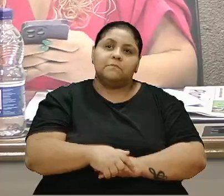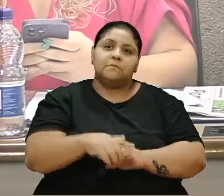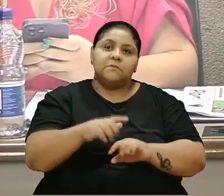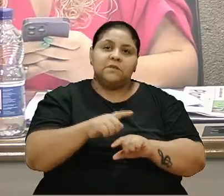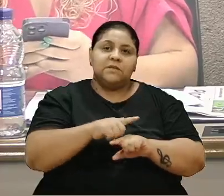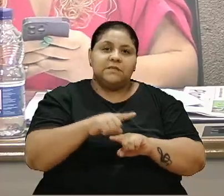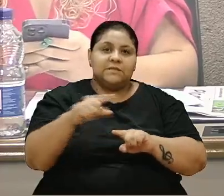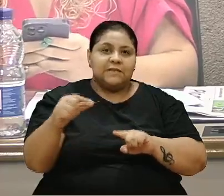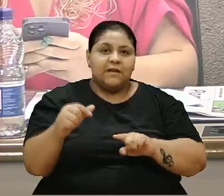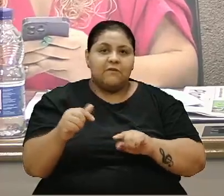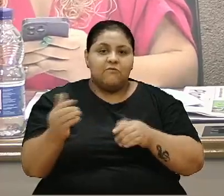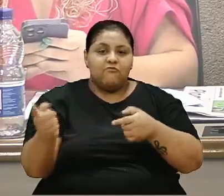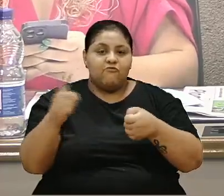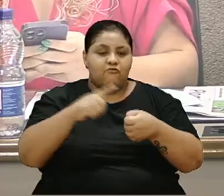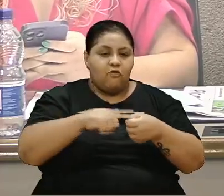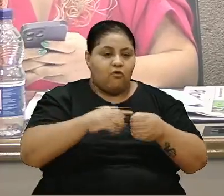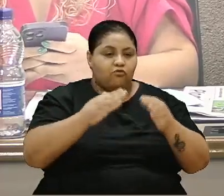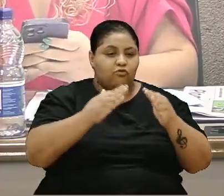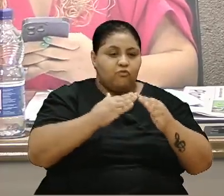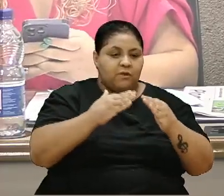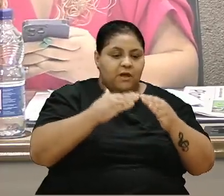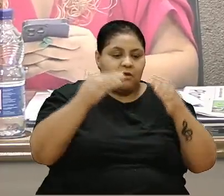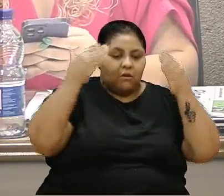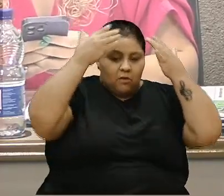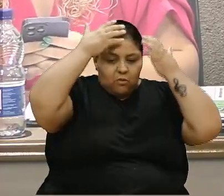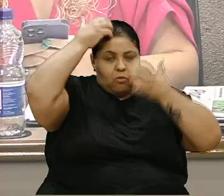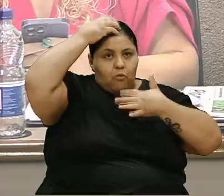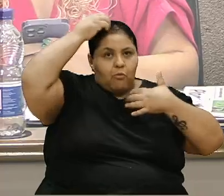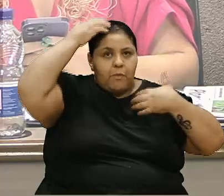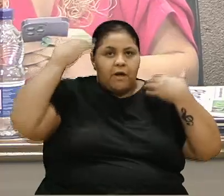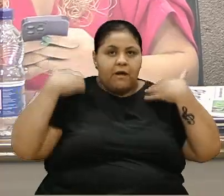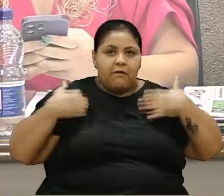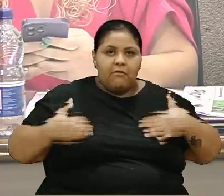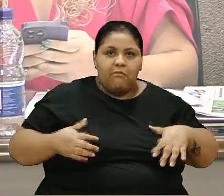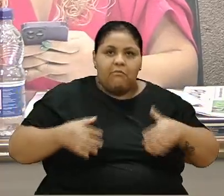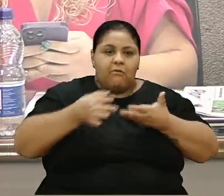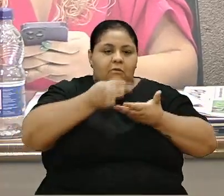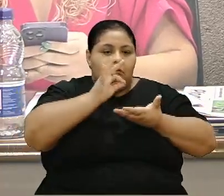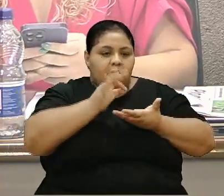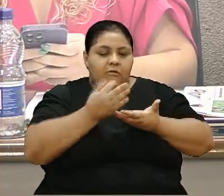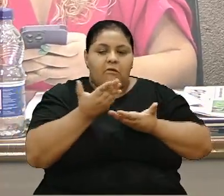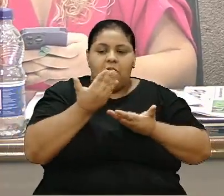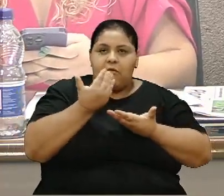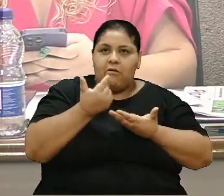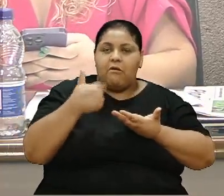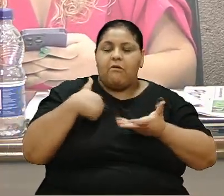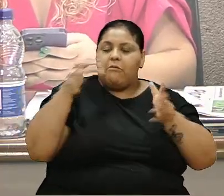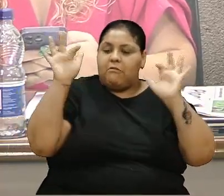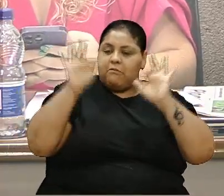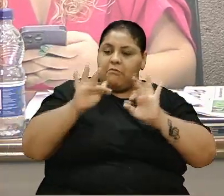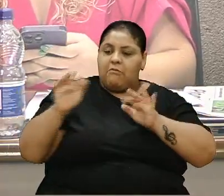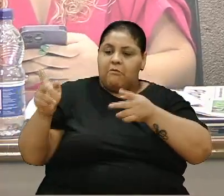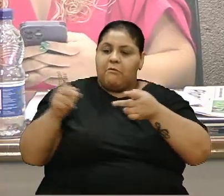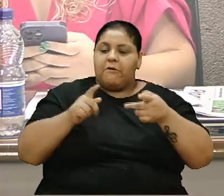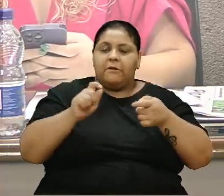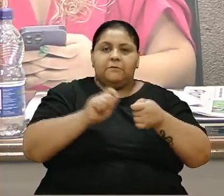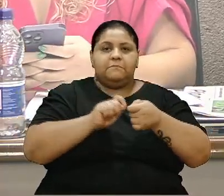banho, tomam seu cafezinho da manhã lá, almoçam lá. Então, eu fiquei muito feliz com a visita que fiz